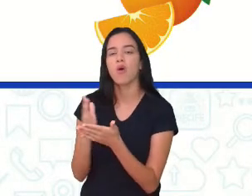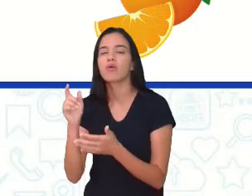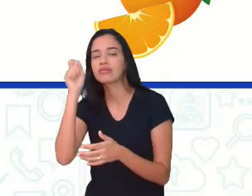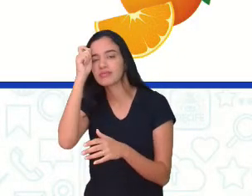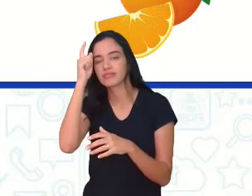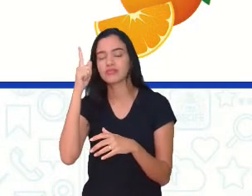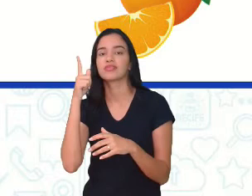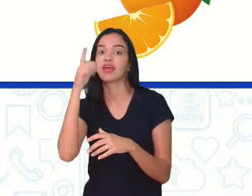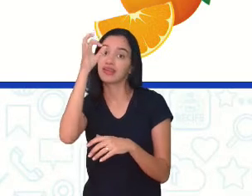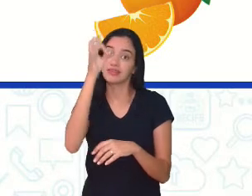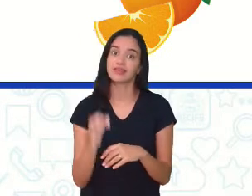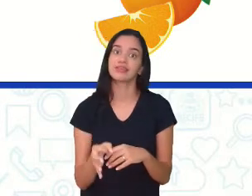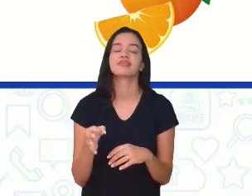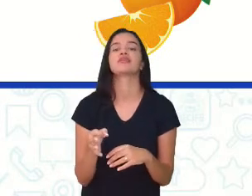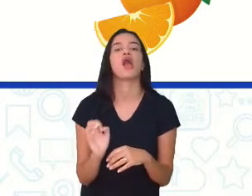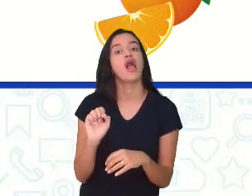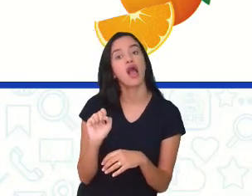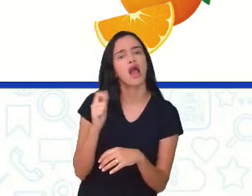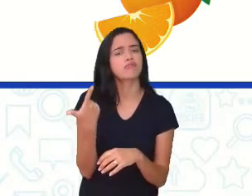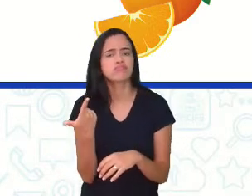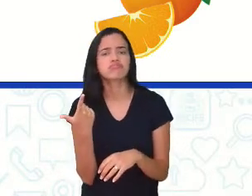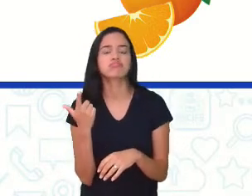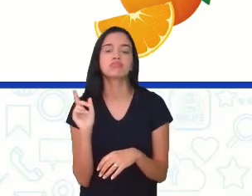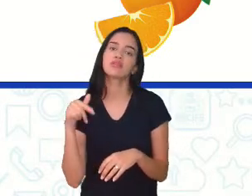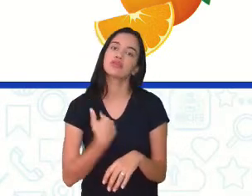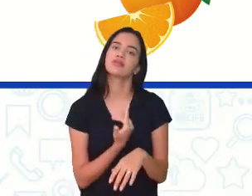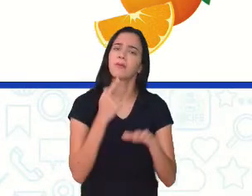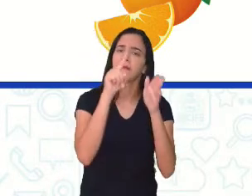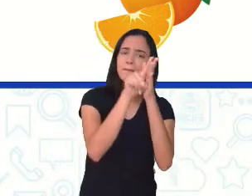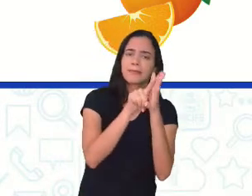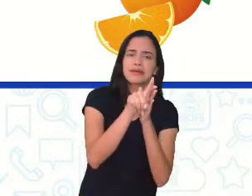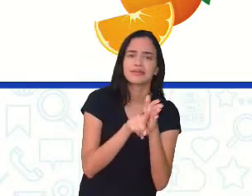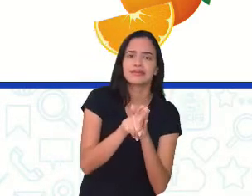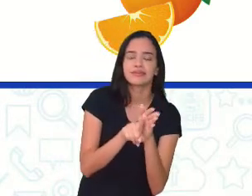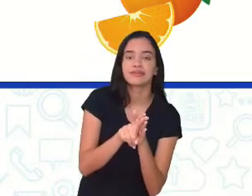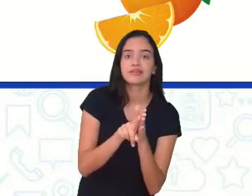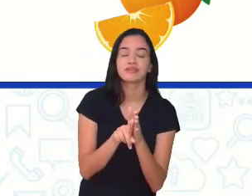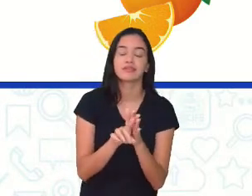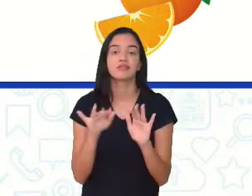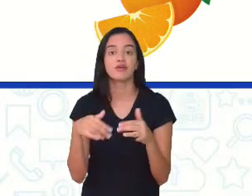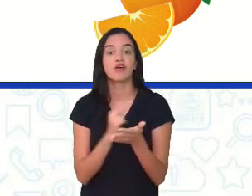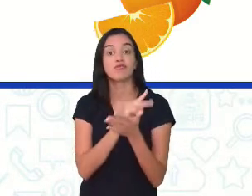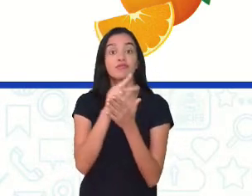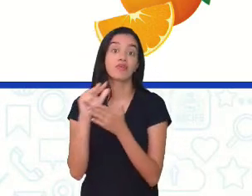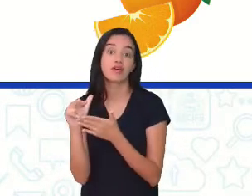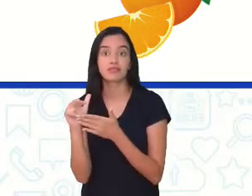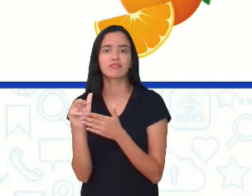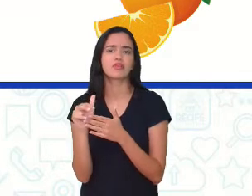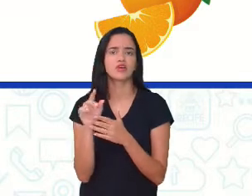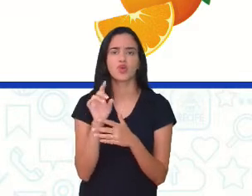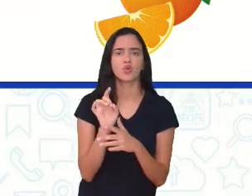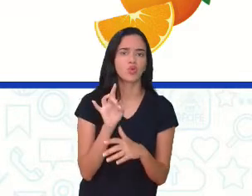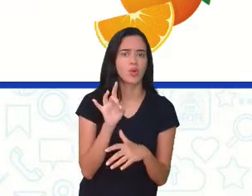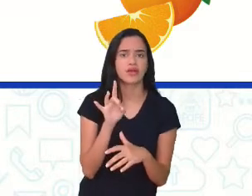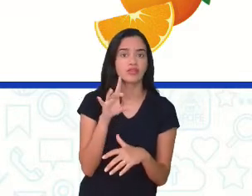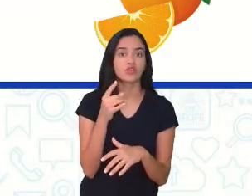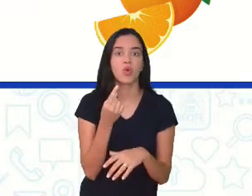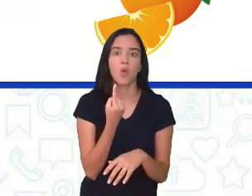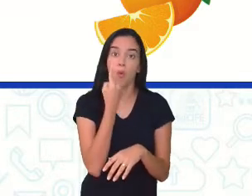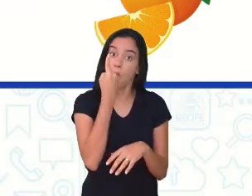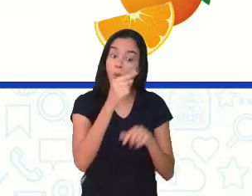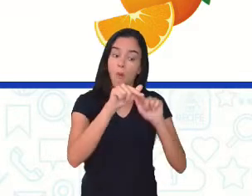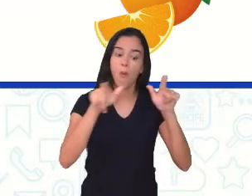ideias, certo? Claro, estamos pesquisando aqui um universo pequeno, né? É apenas uma